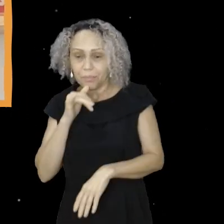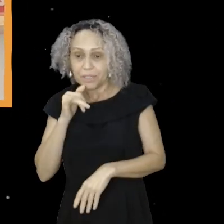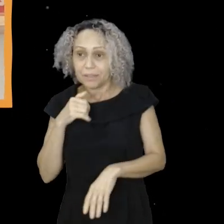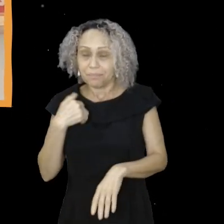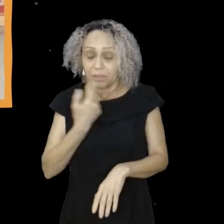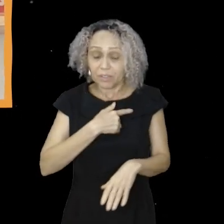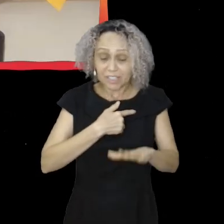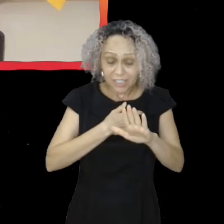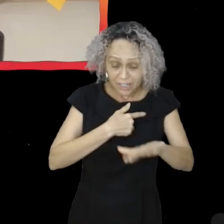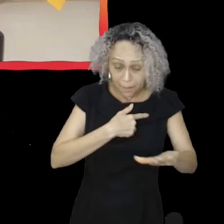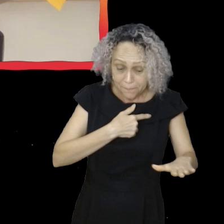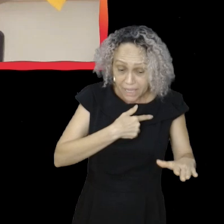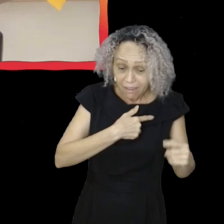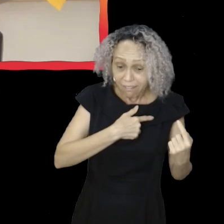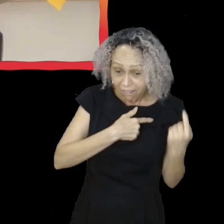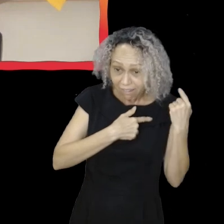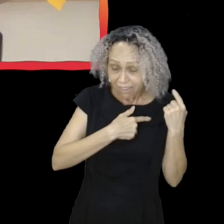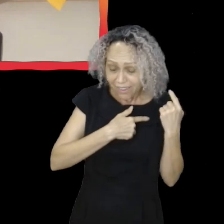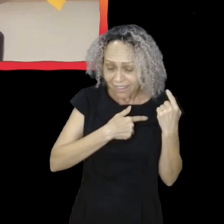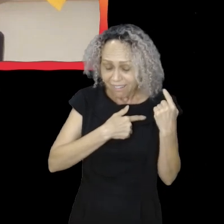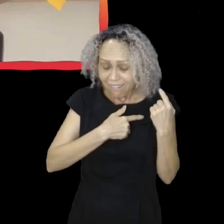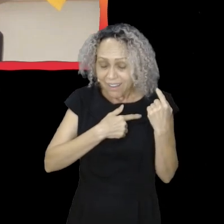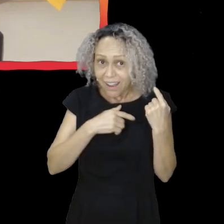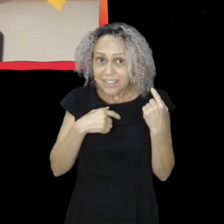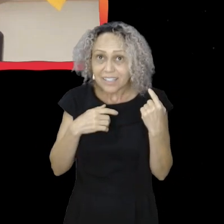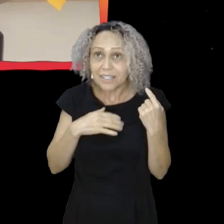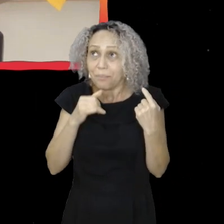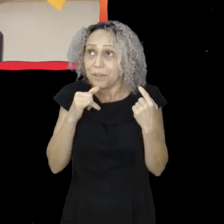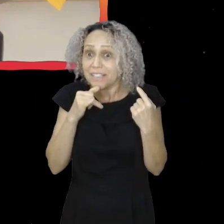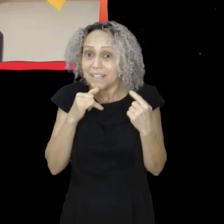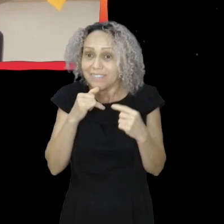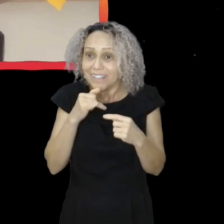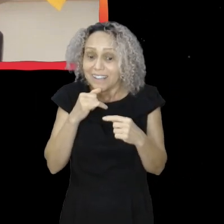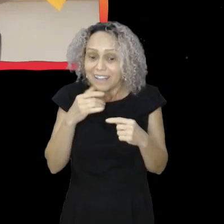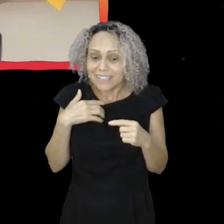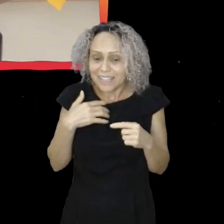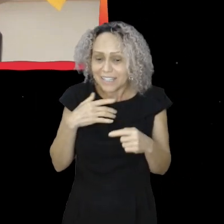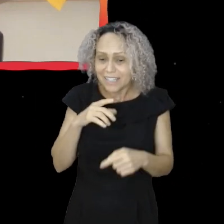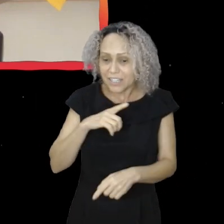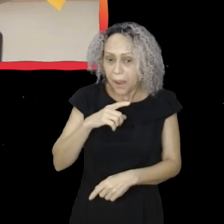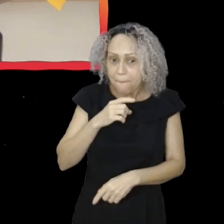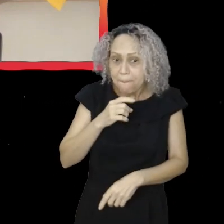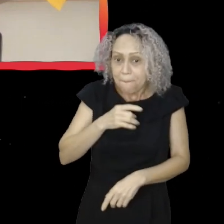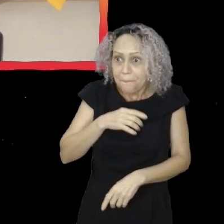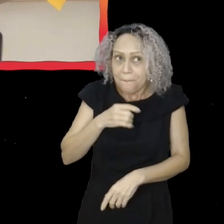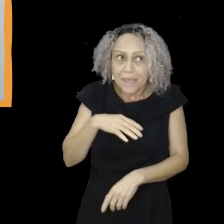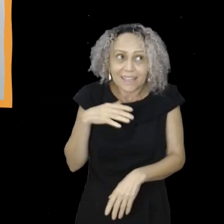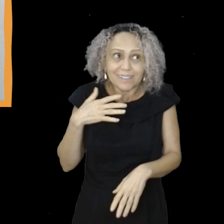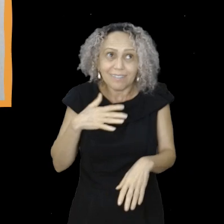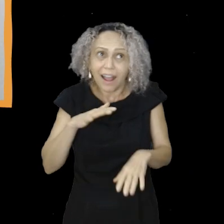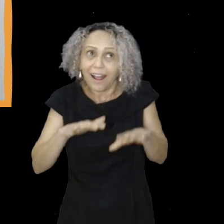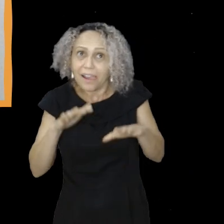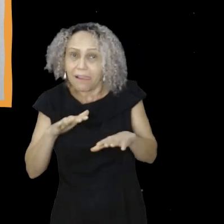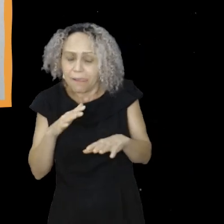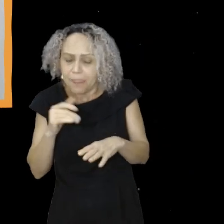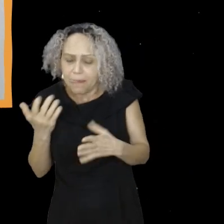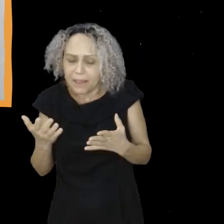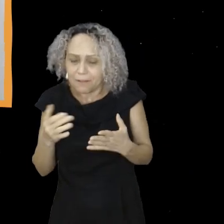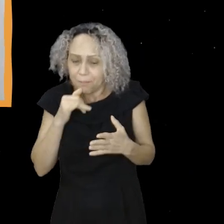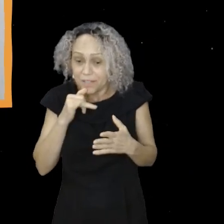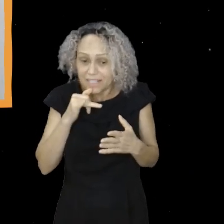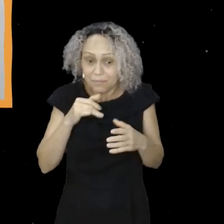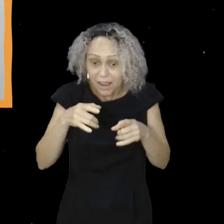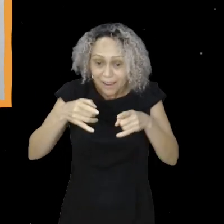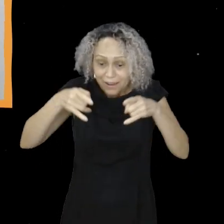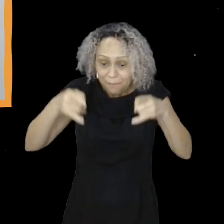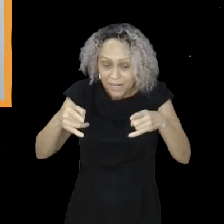Bolsonaro voltar. Nossa. Isso. E não só ele, né, assim, essa ascensão da direita, do fascismo. Ele, né? Como a Bia